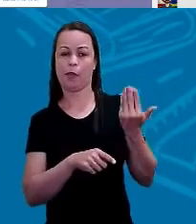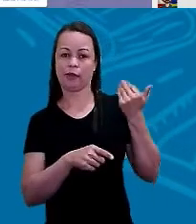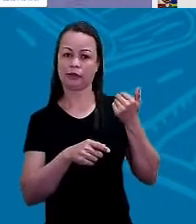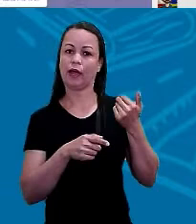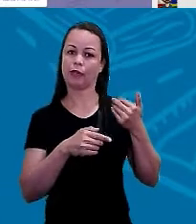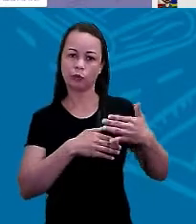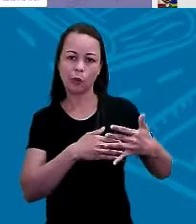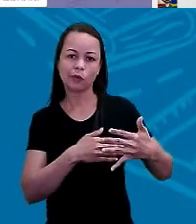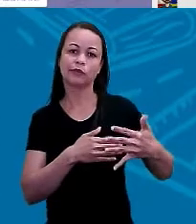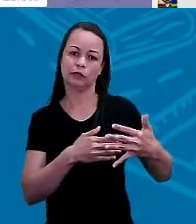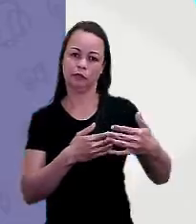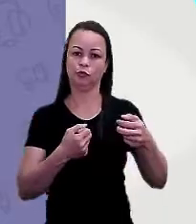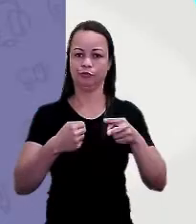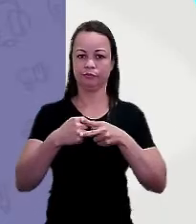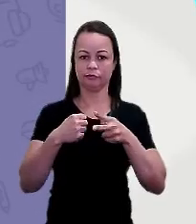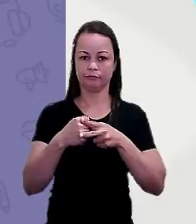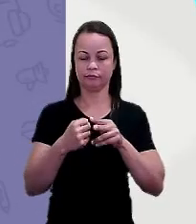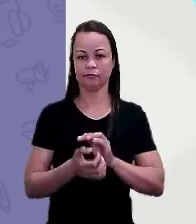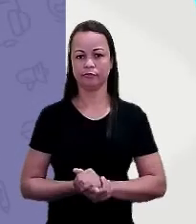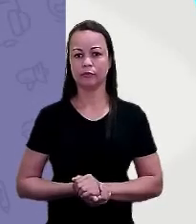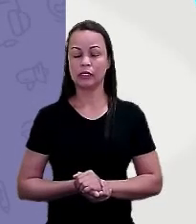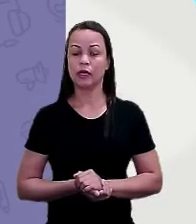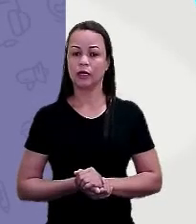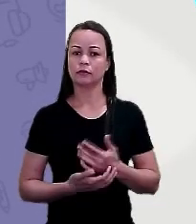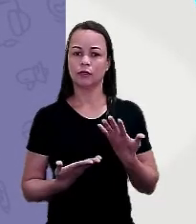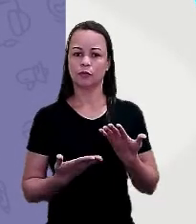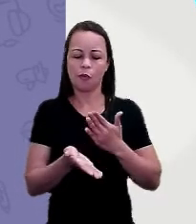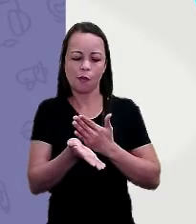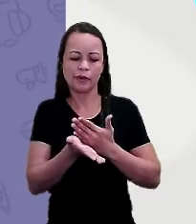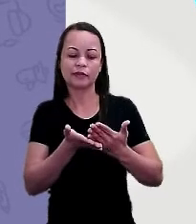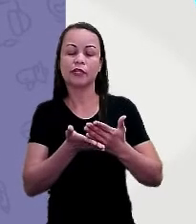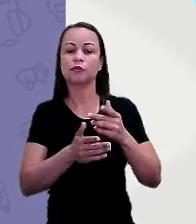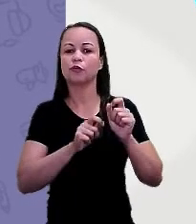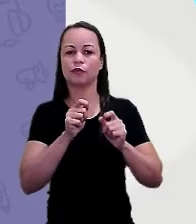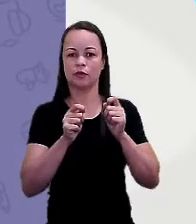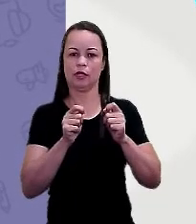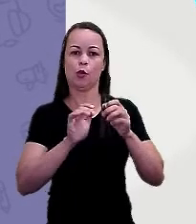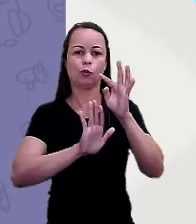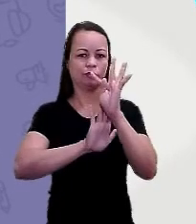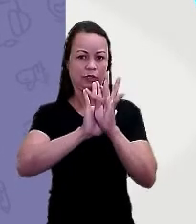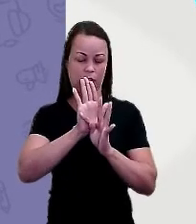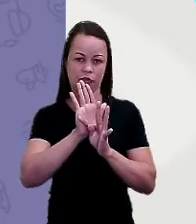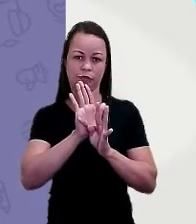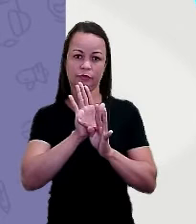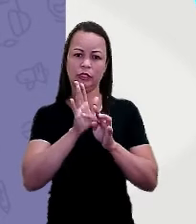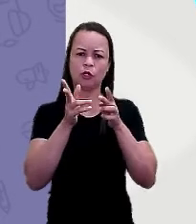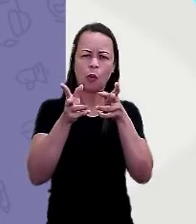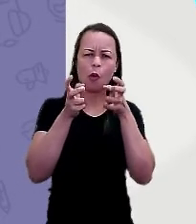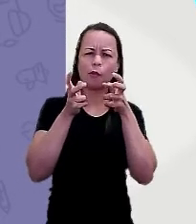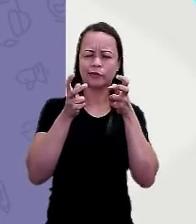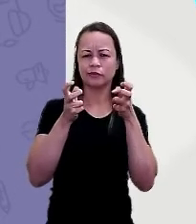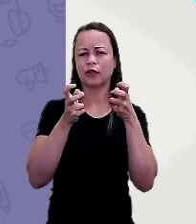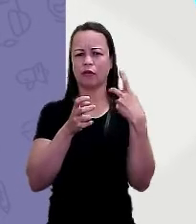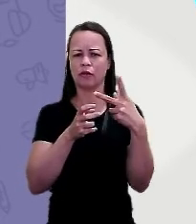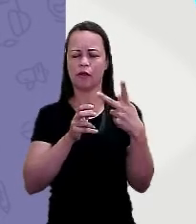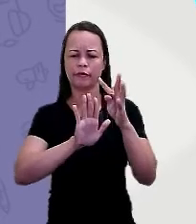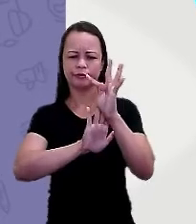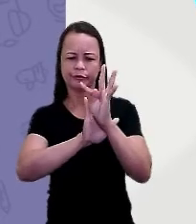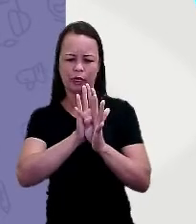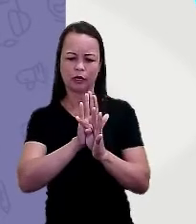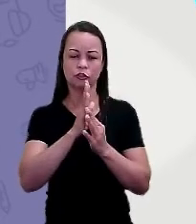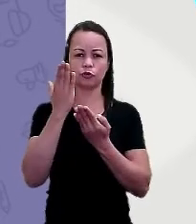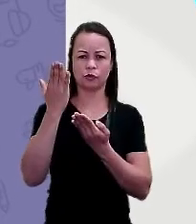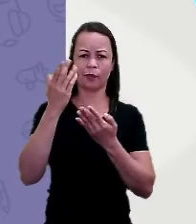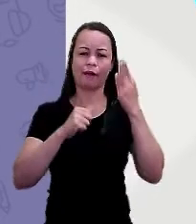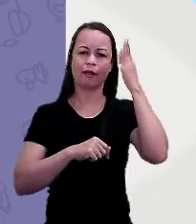verbos. Então, a gente começa com esse texto aqui, tá? Então, observem aqui o texto para a gente